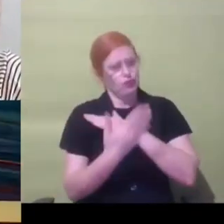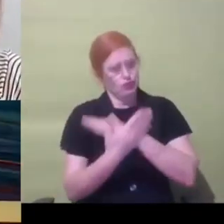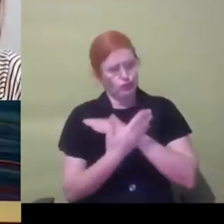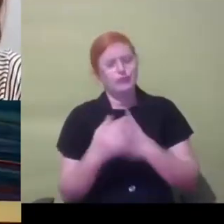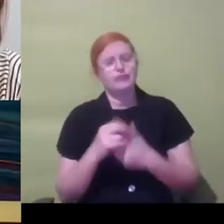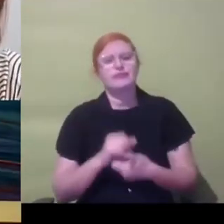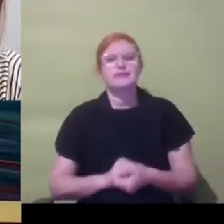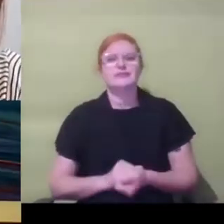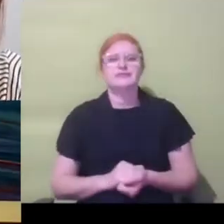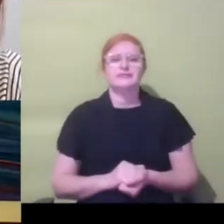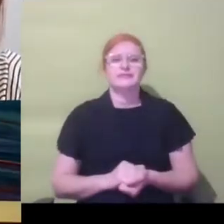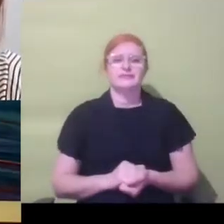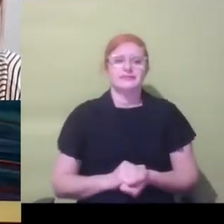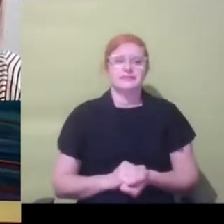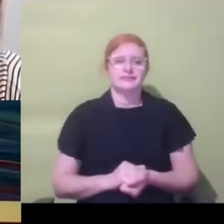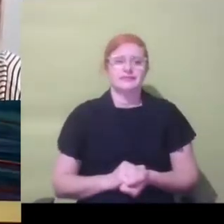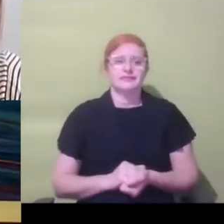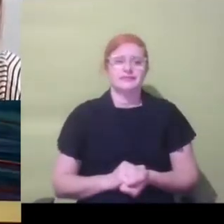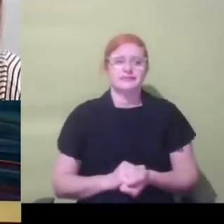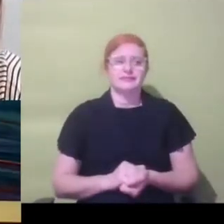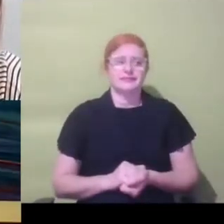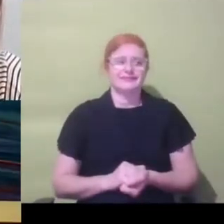né?